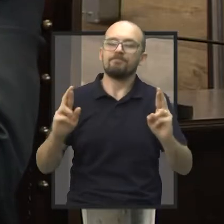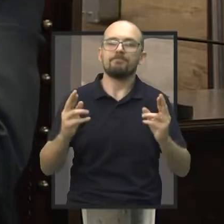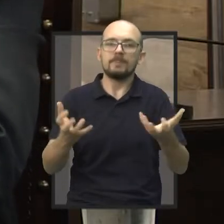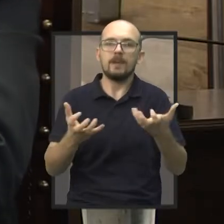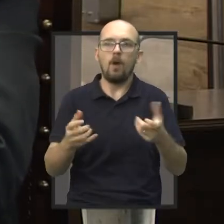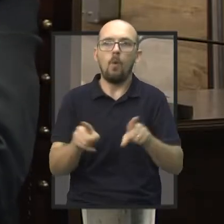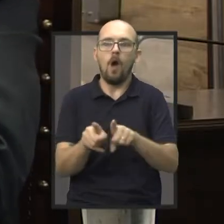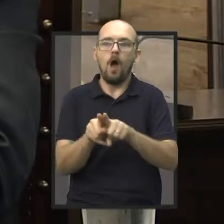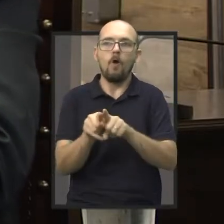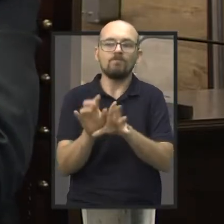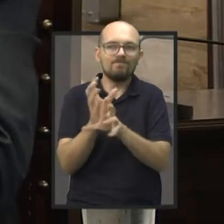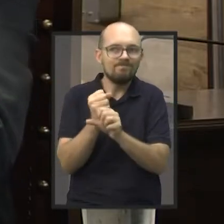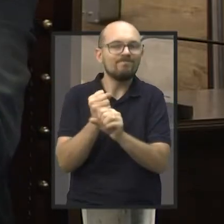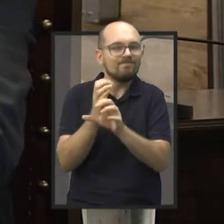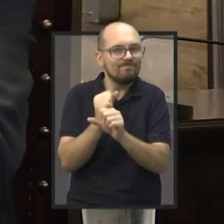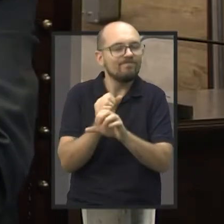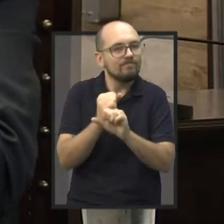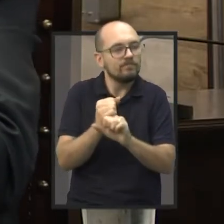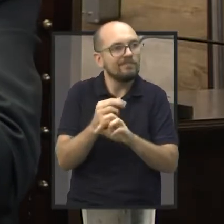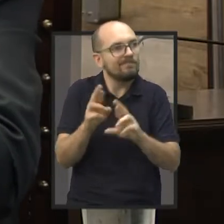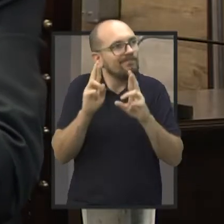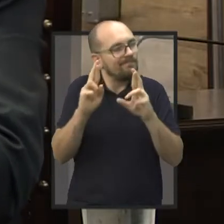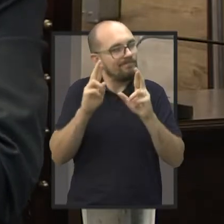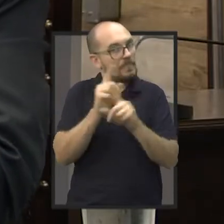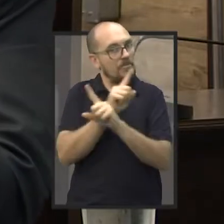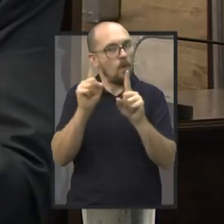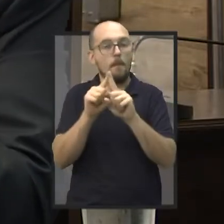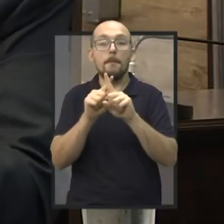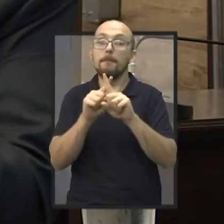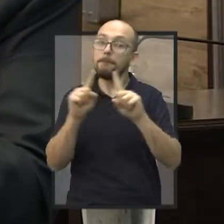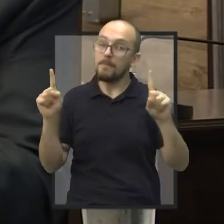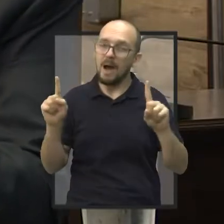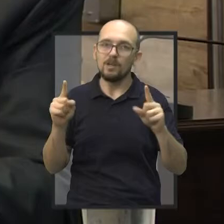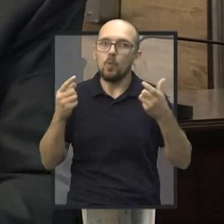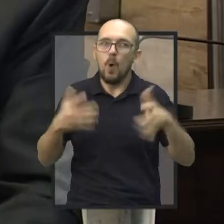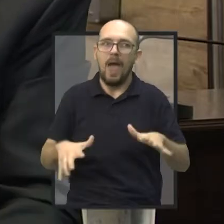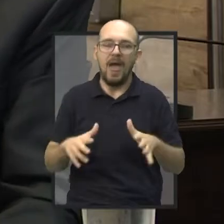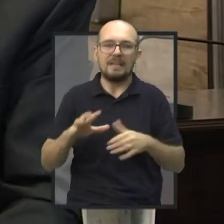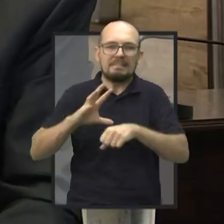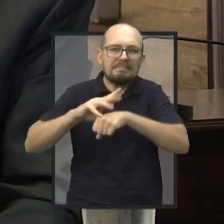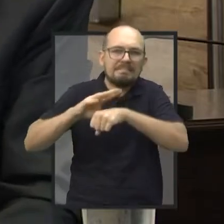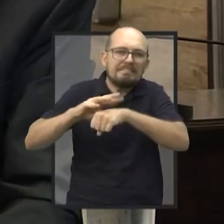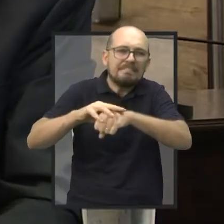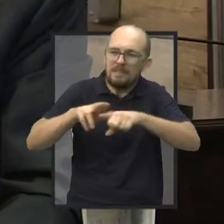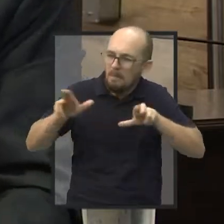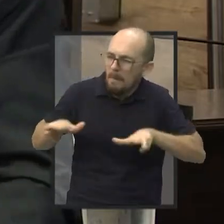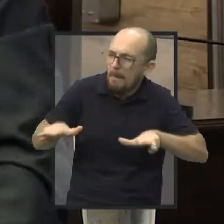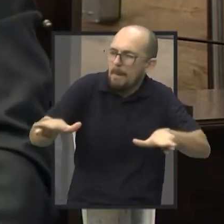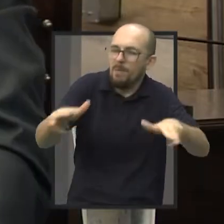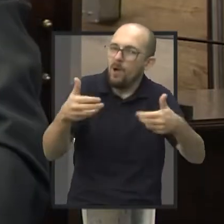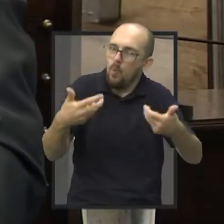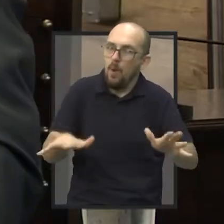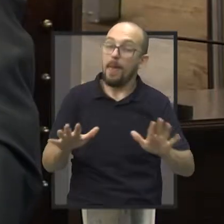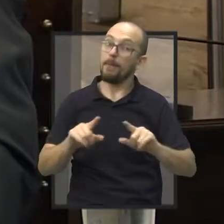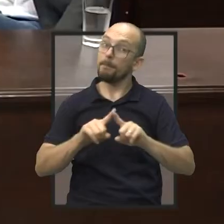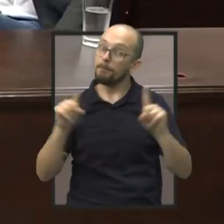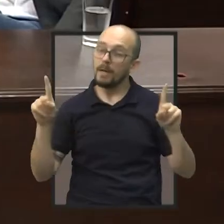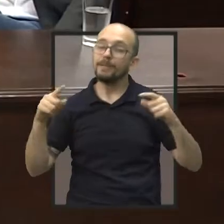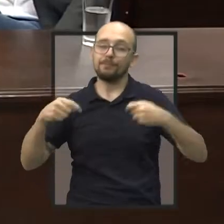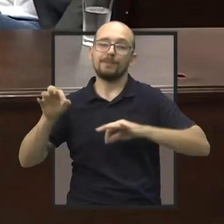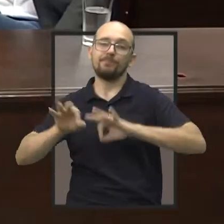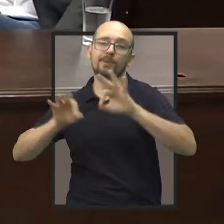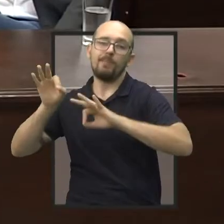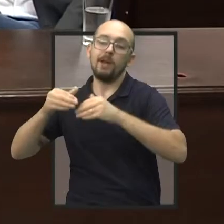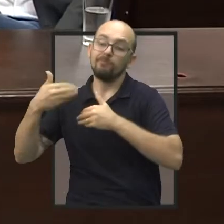esteja errado, né, Ângelo? Para que não aconteça, para que esses casos não cheguem nesse limite tão agudo. Mas, enfim, nós temos que estar preparados. Um